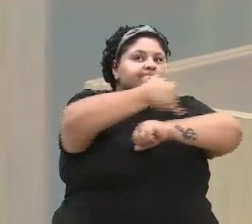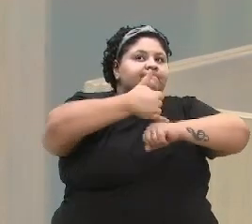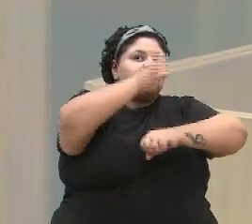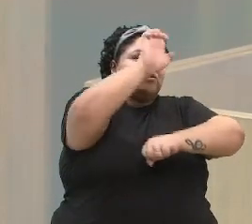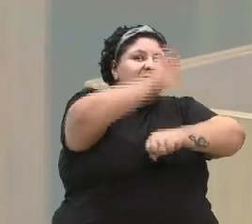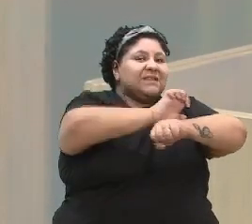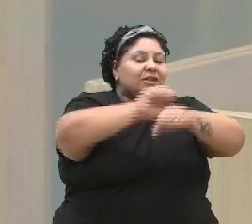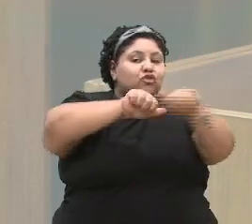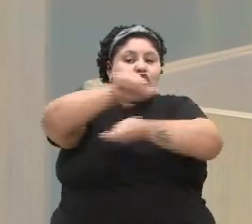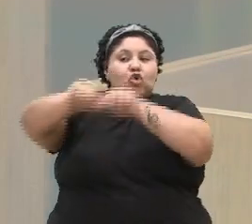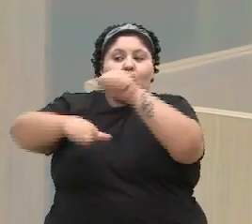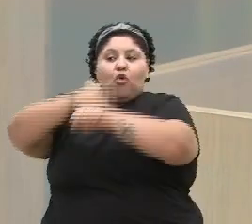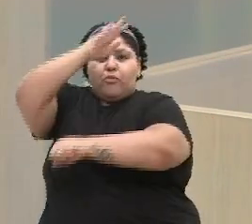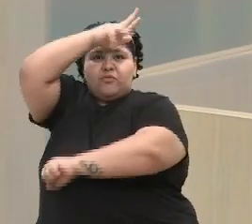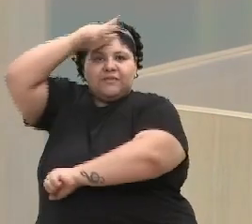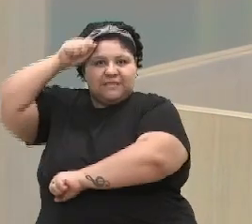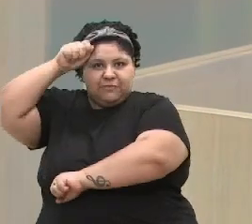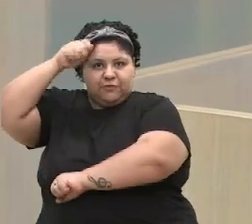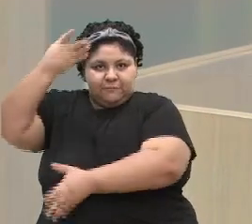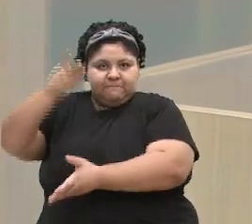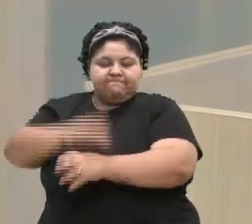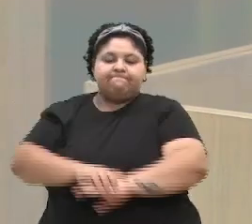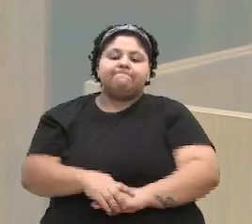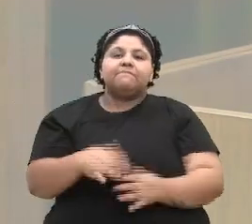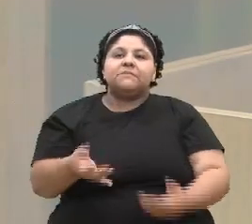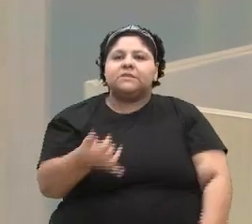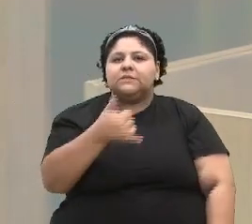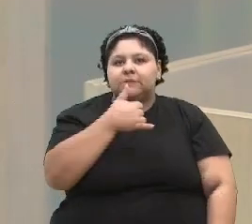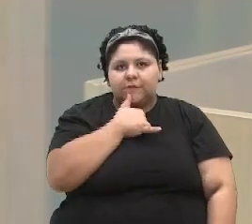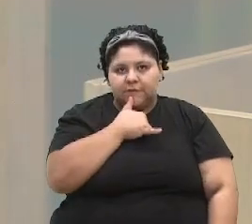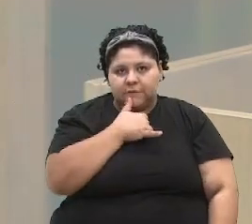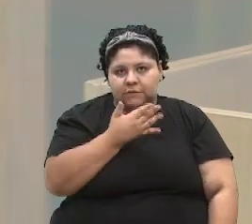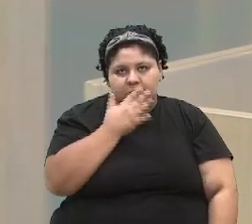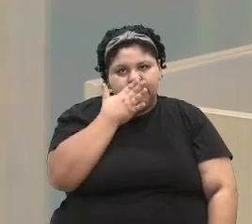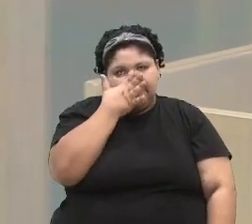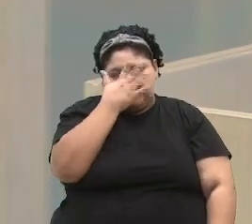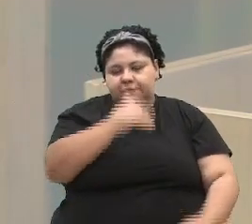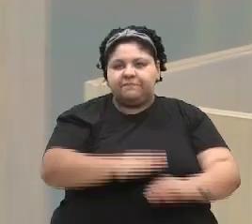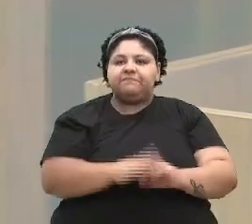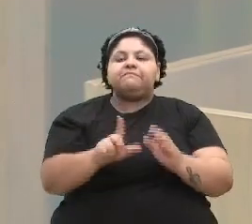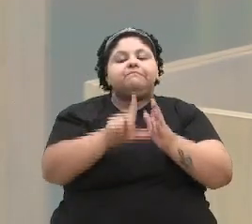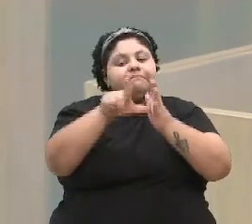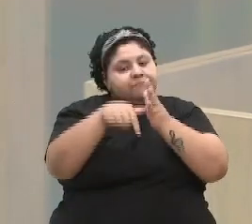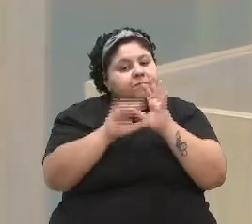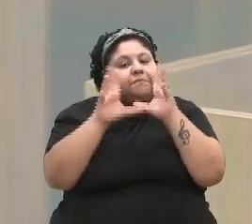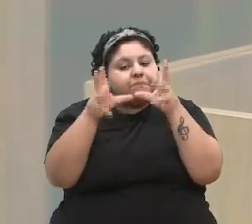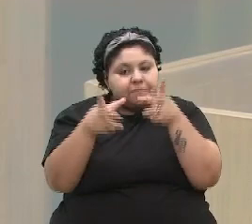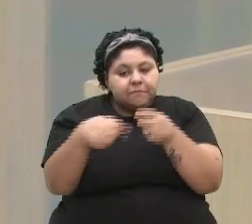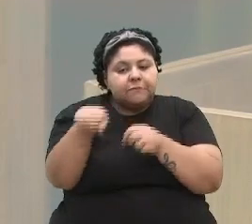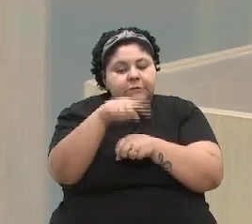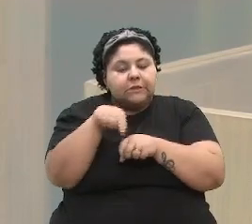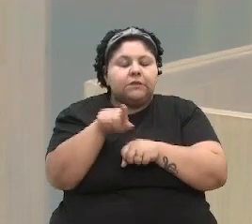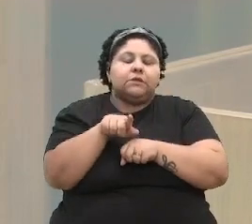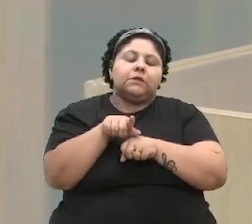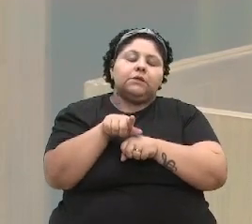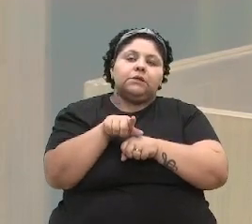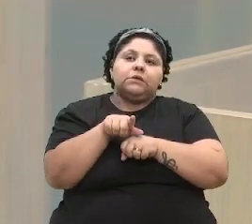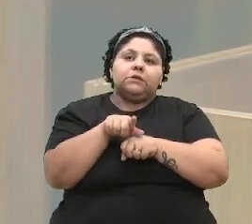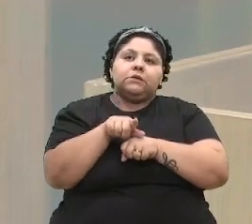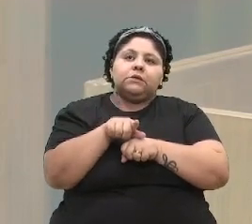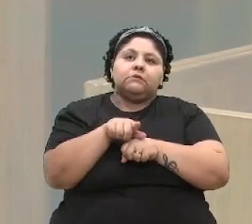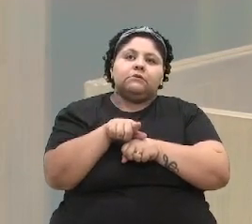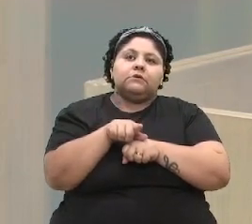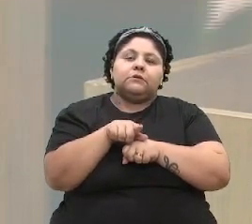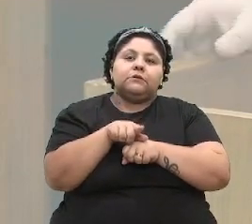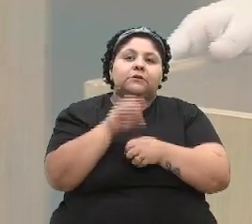para o município. E, infelizmente, posterior a tudo isso, a gente está carente